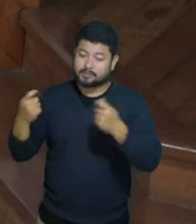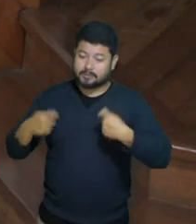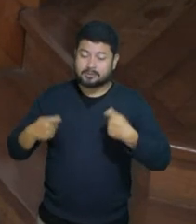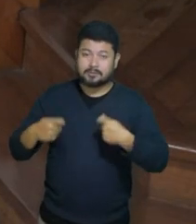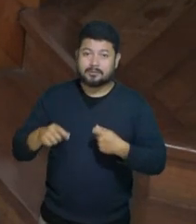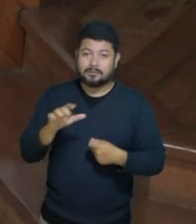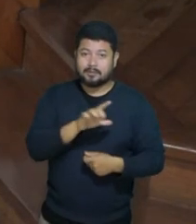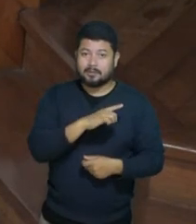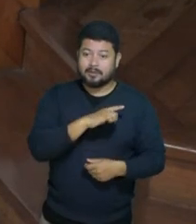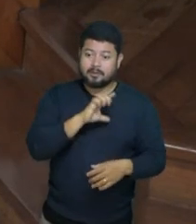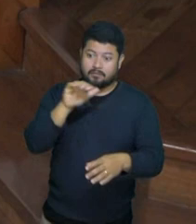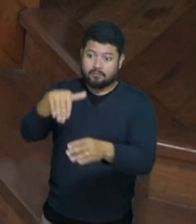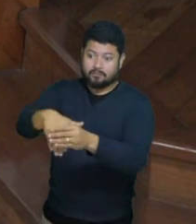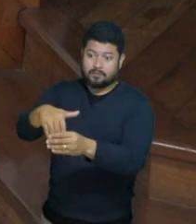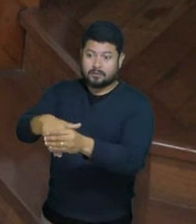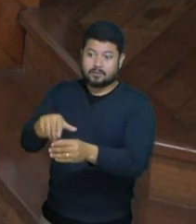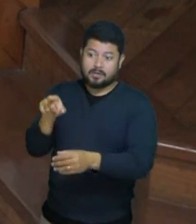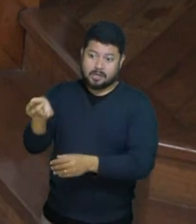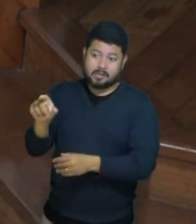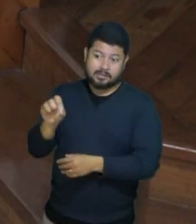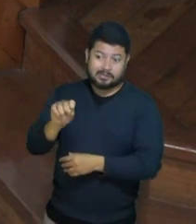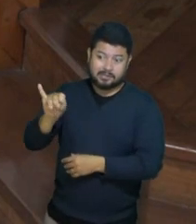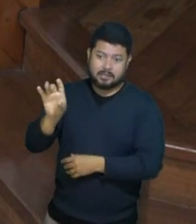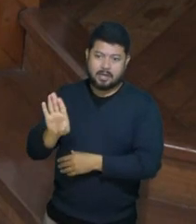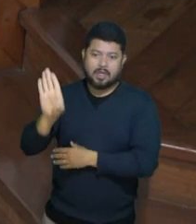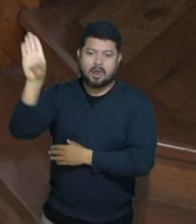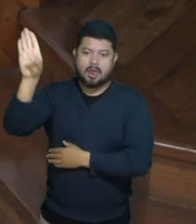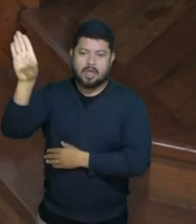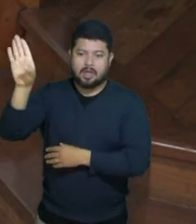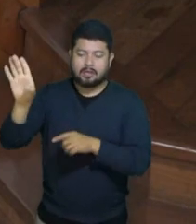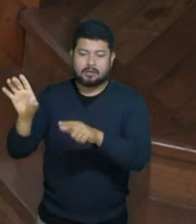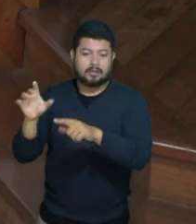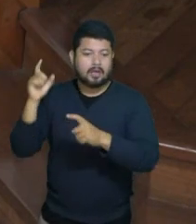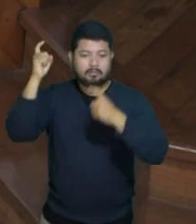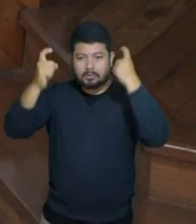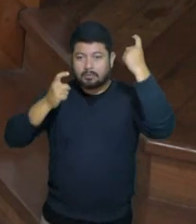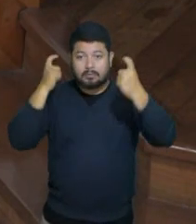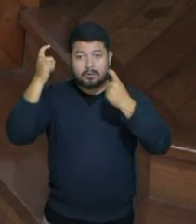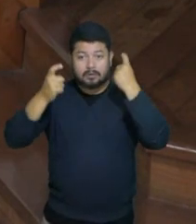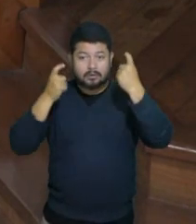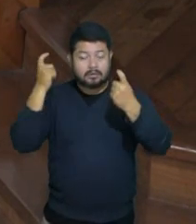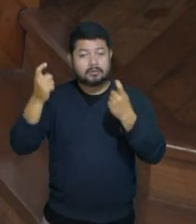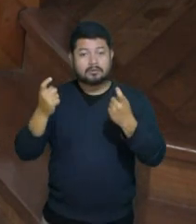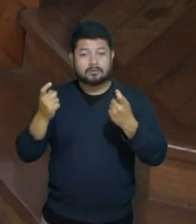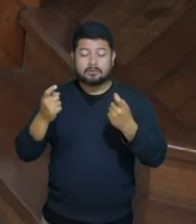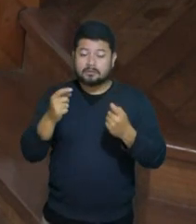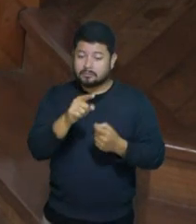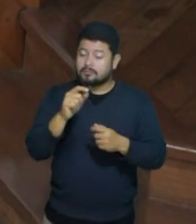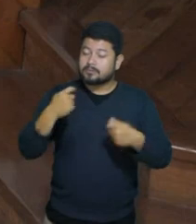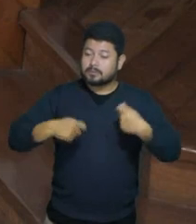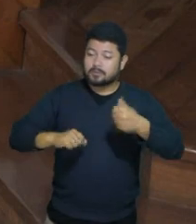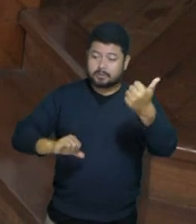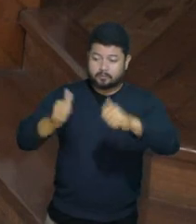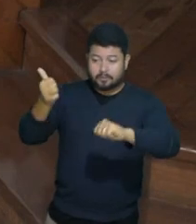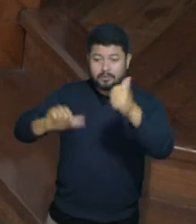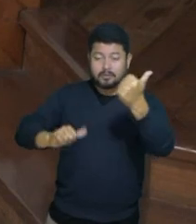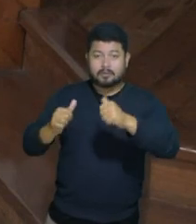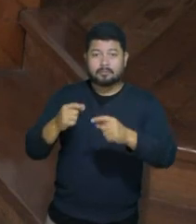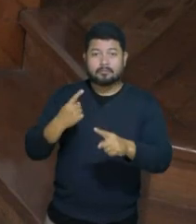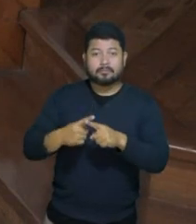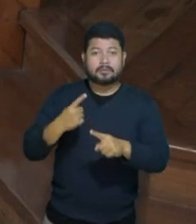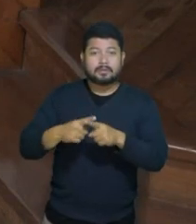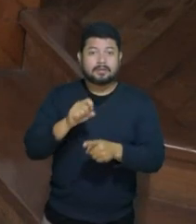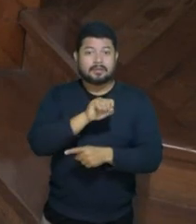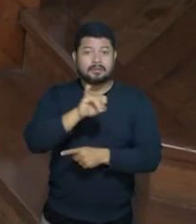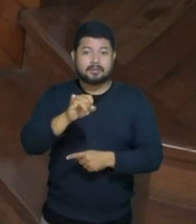tem que votar num candidato que tenha essa preocupação. Né? Então, se as pessoas começarem a